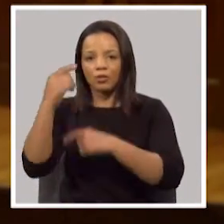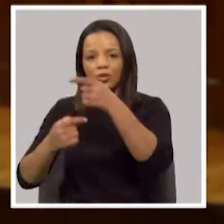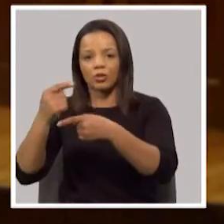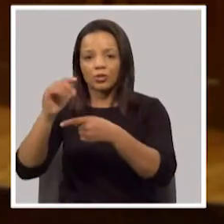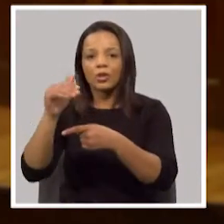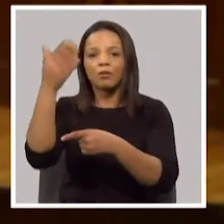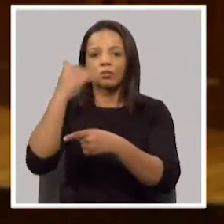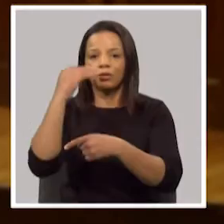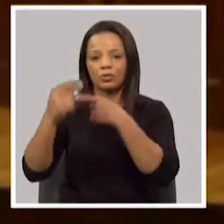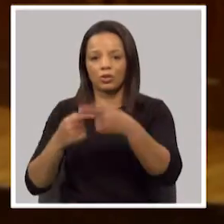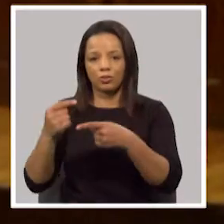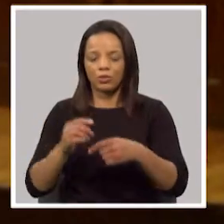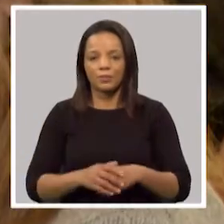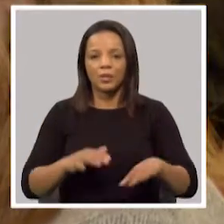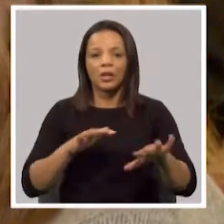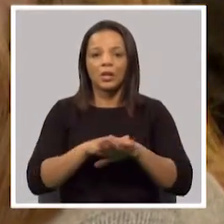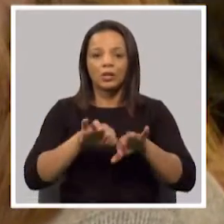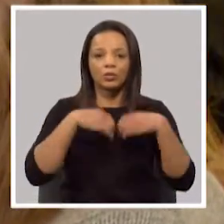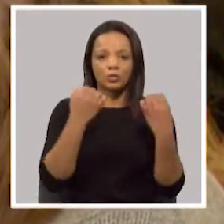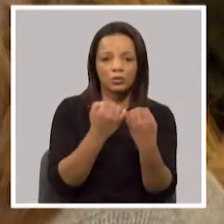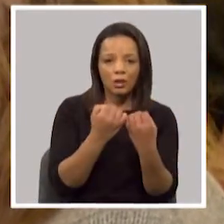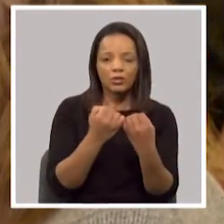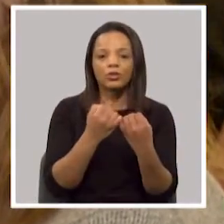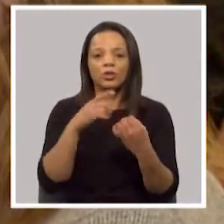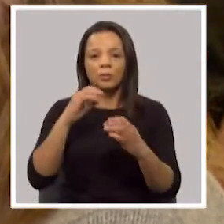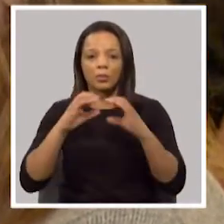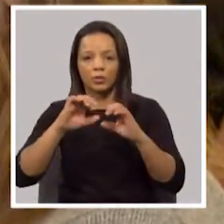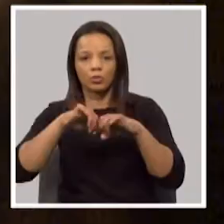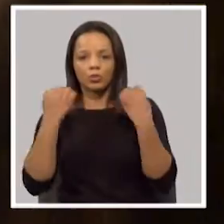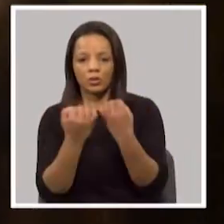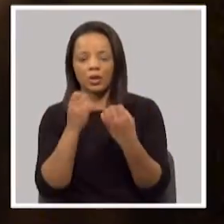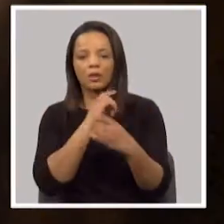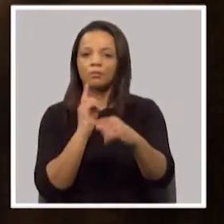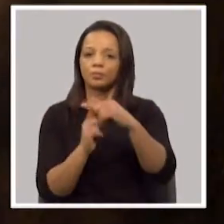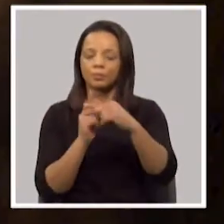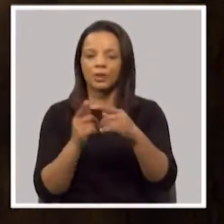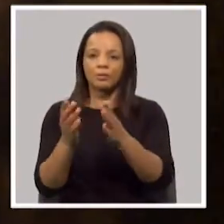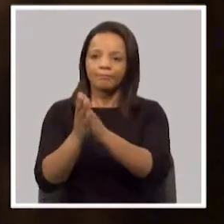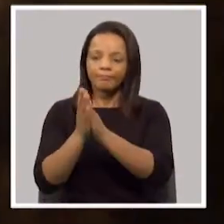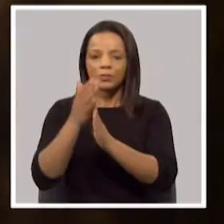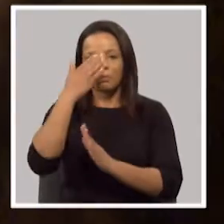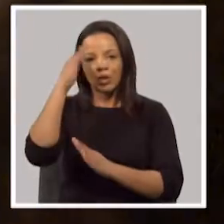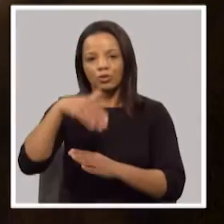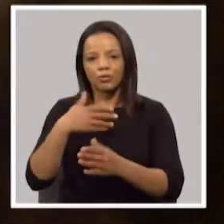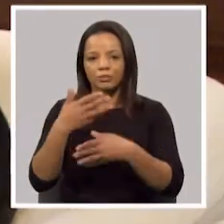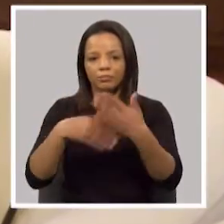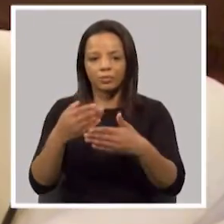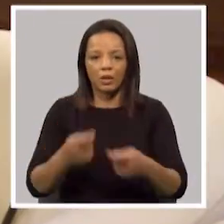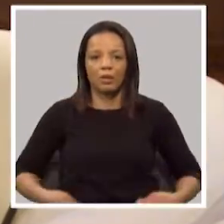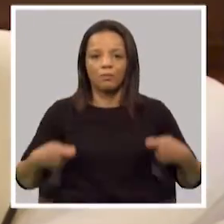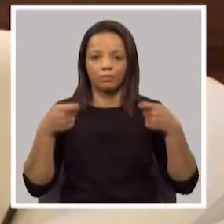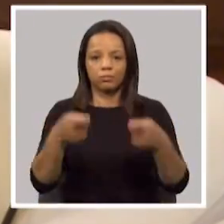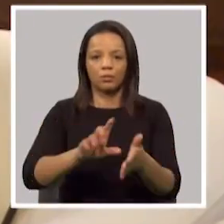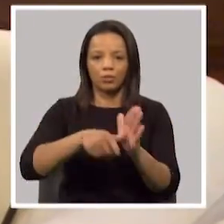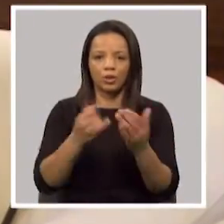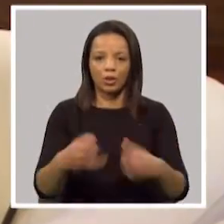novas gerações e as futuras gerações. As redes sociais e os médias são espaços favoráveis para apelar à consciência dos mais novos. Apostar